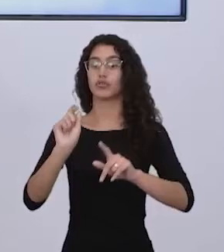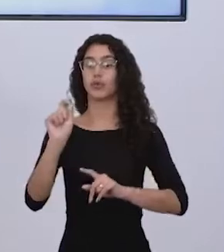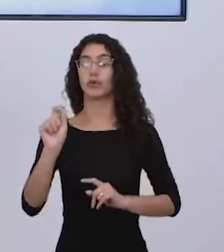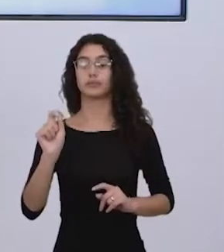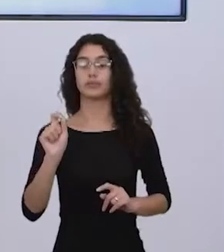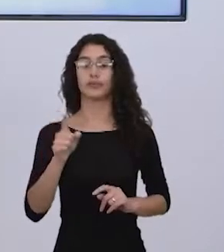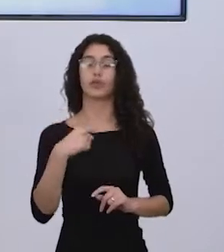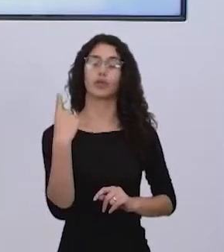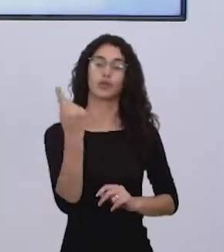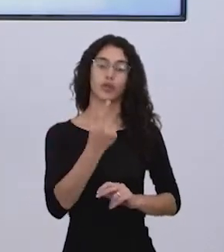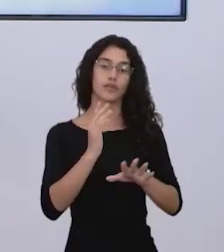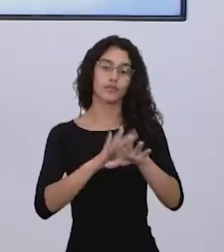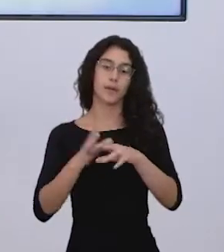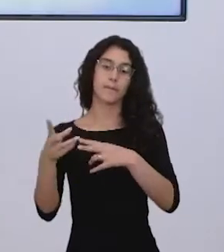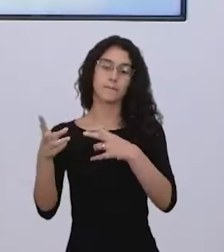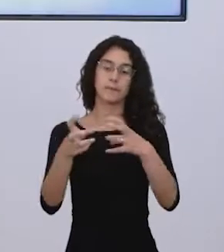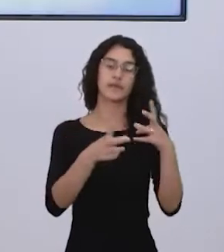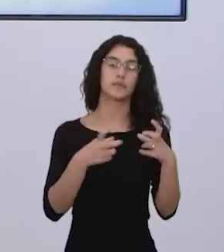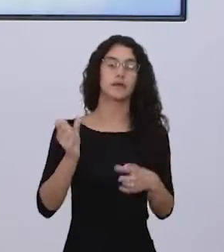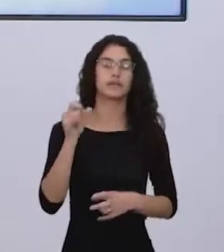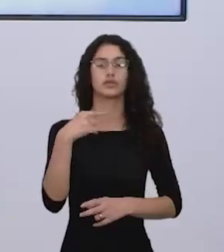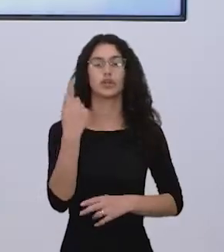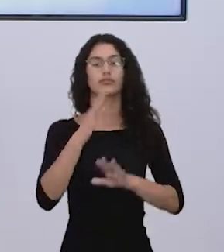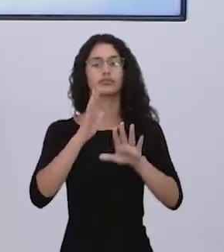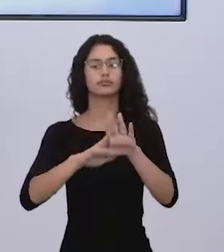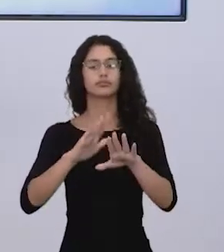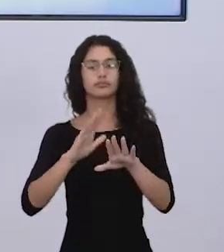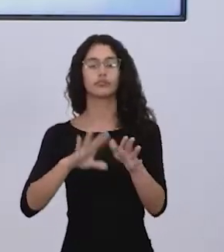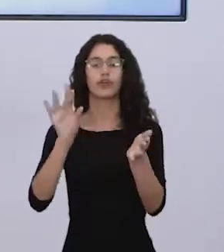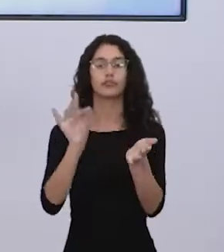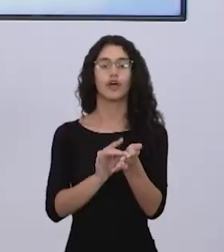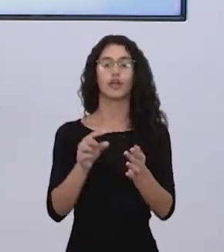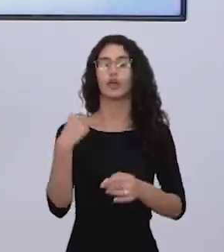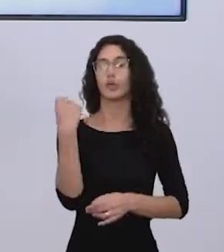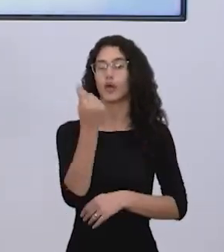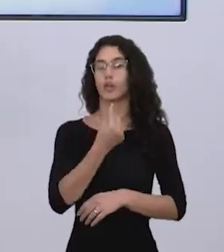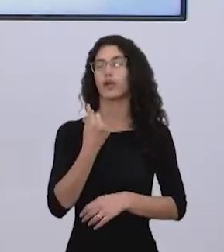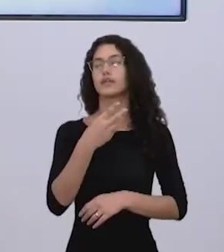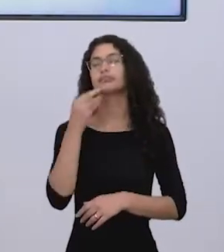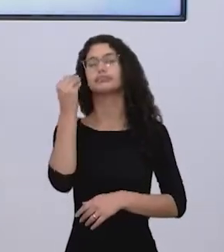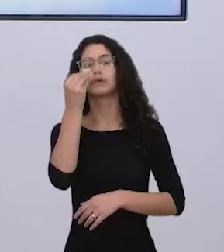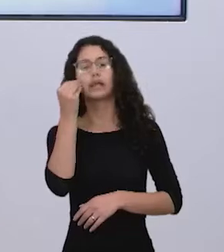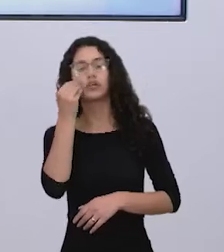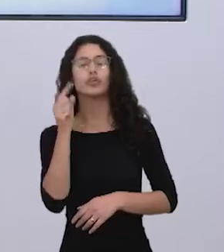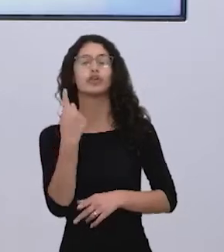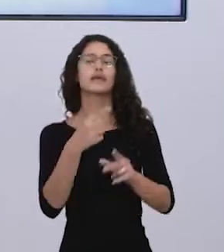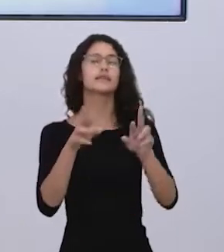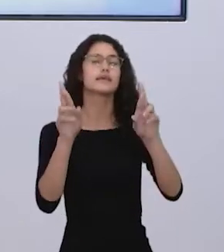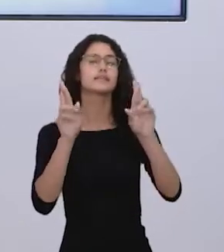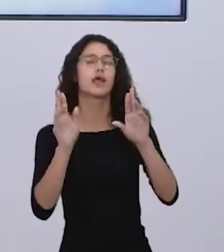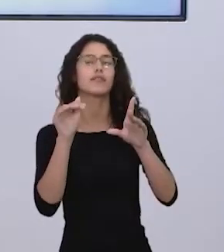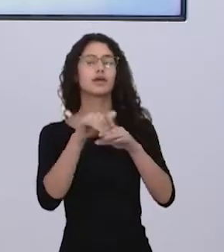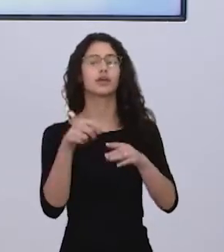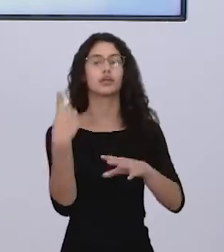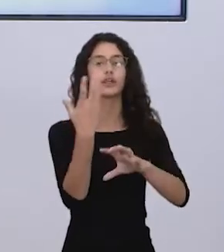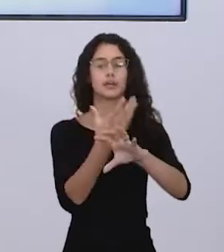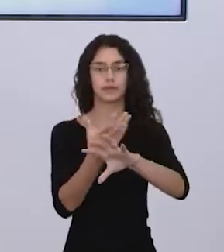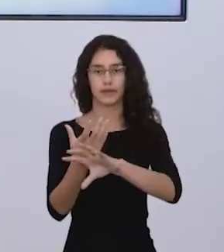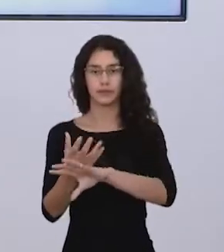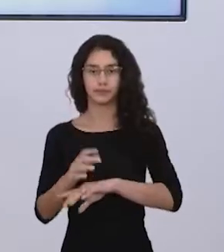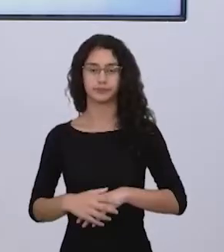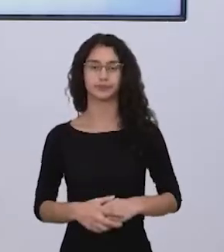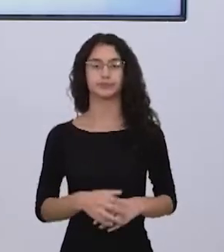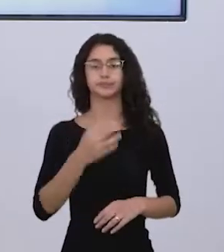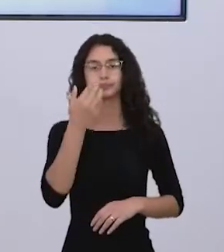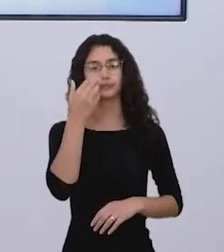quê? A gente olhar se a gente cumpriu com as nossas expectativas aí dentro do nosso